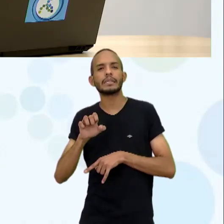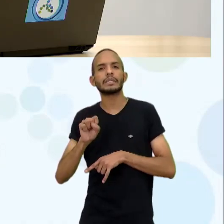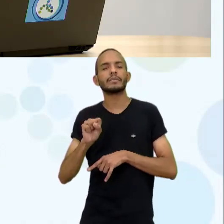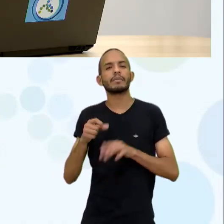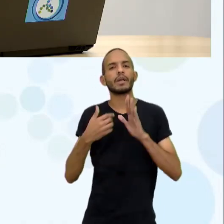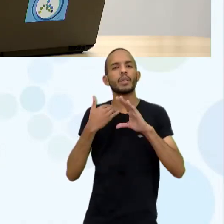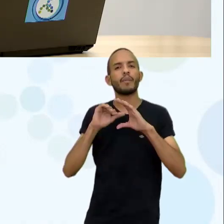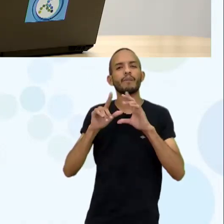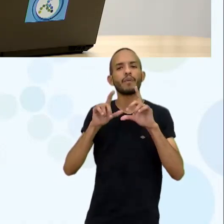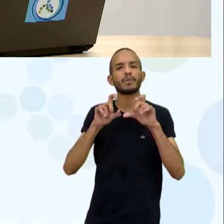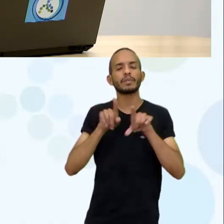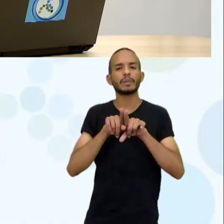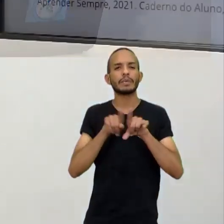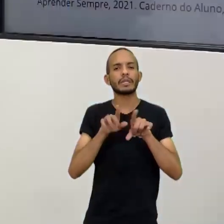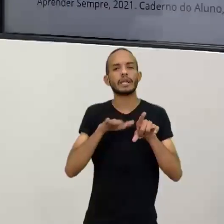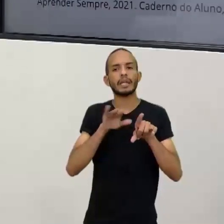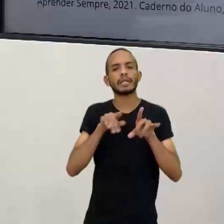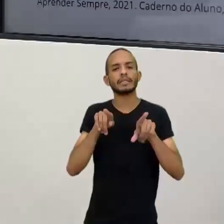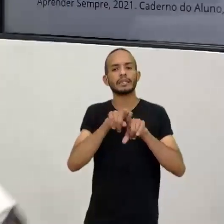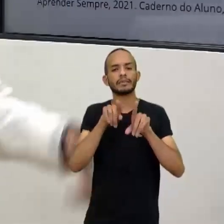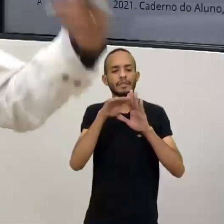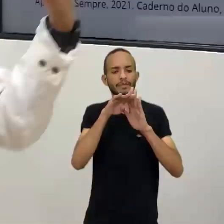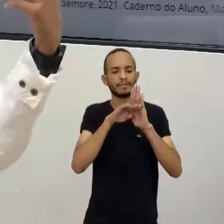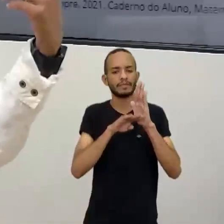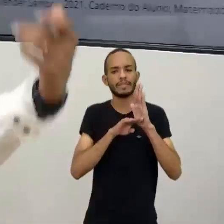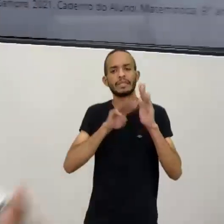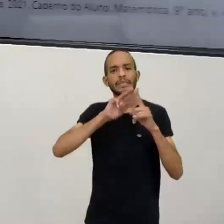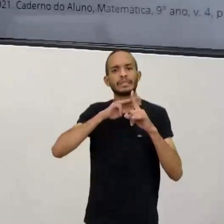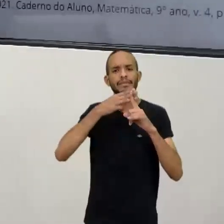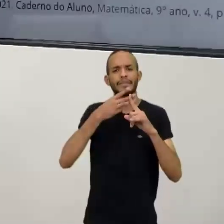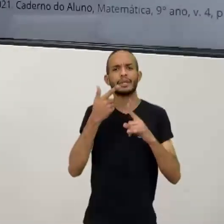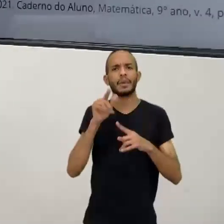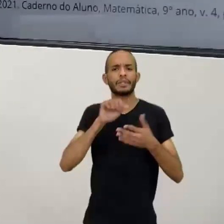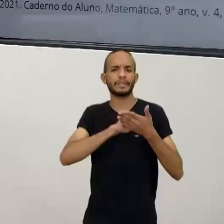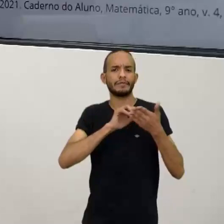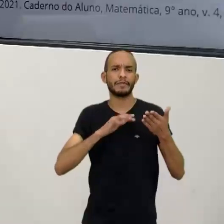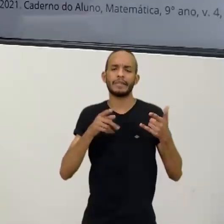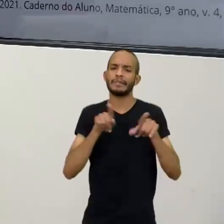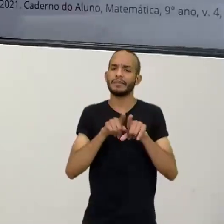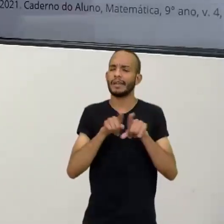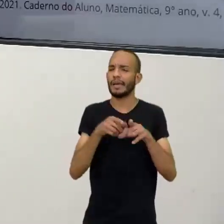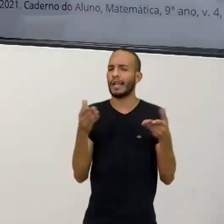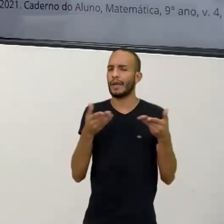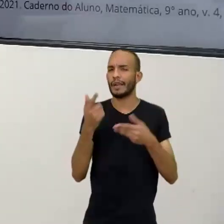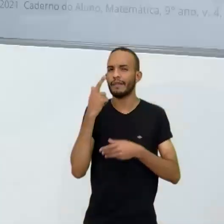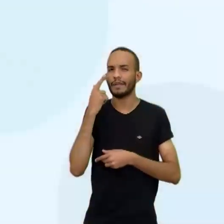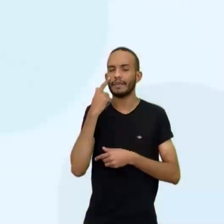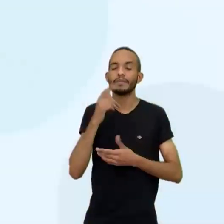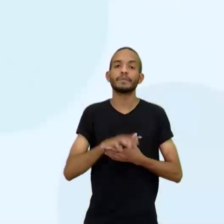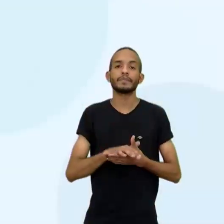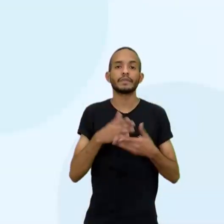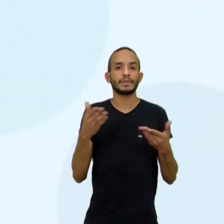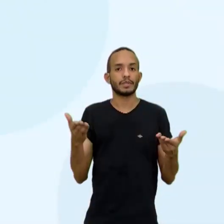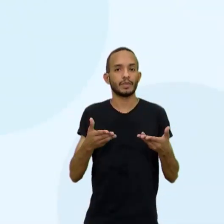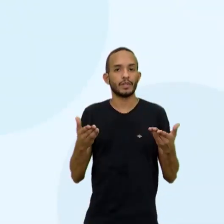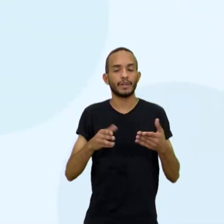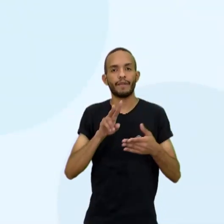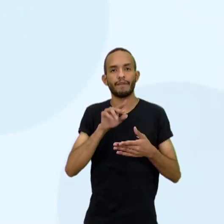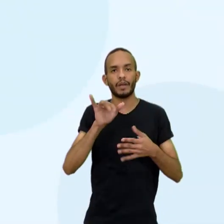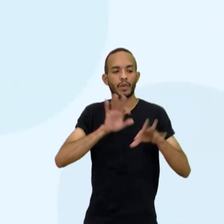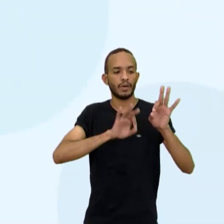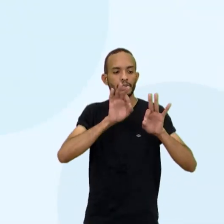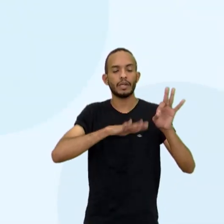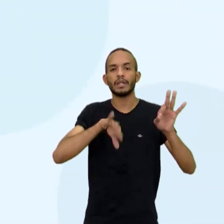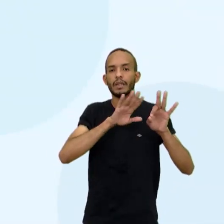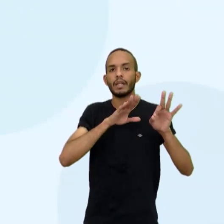fez. Ele falou que o segmento de baixo aumentou 3 vezes na atividade anterior. E agora vamos ver ver então como ficou esse. A gente vai montar na forma